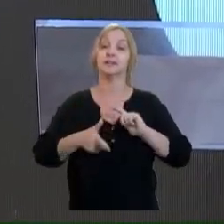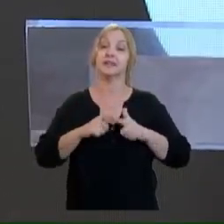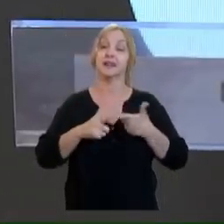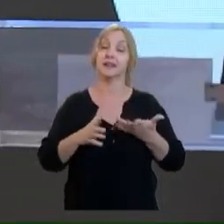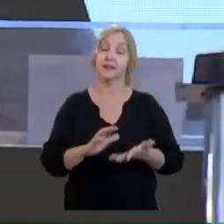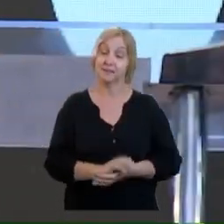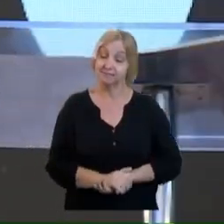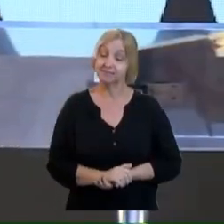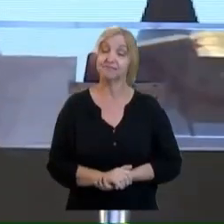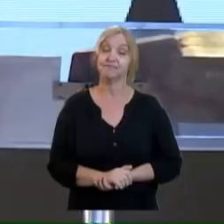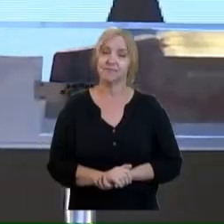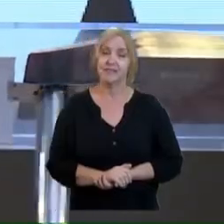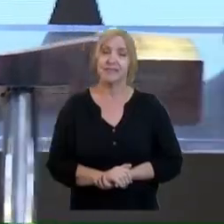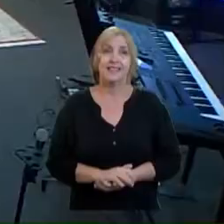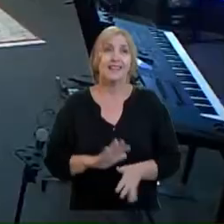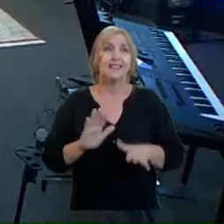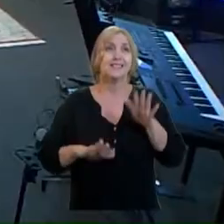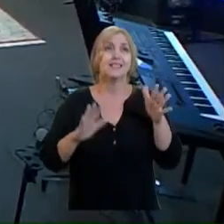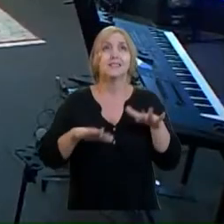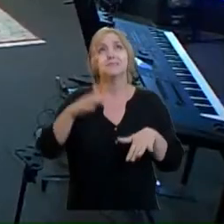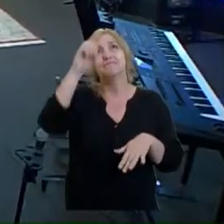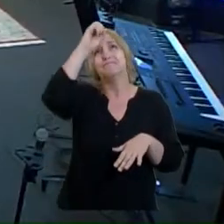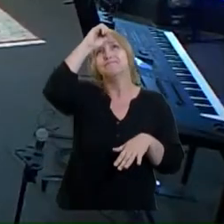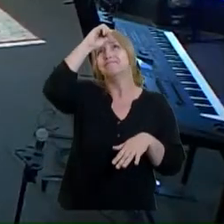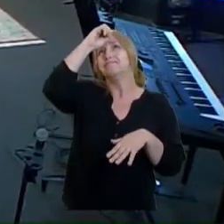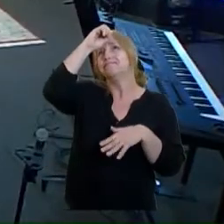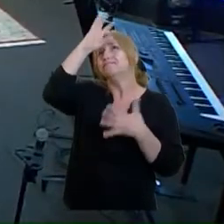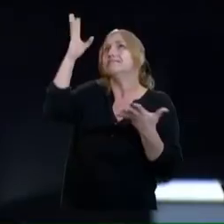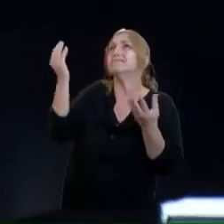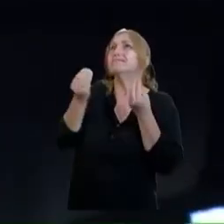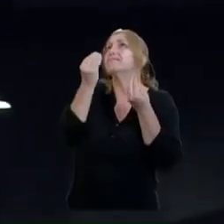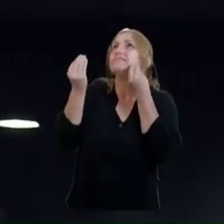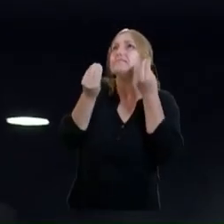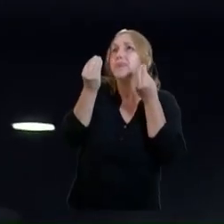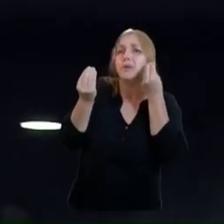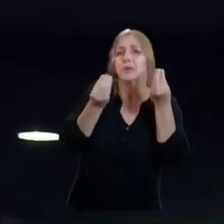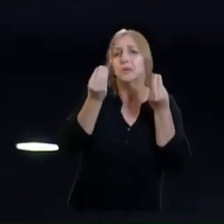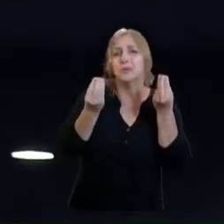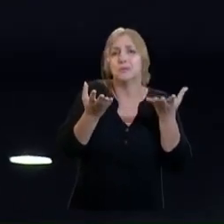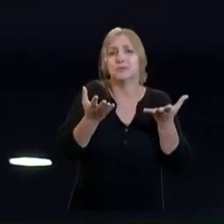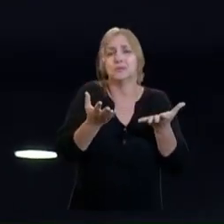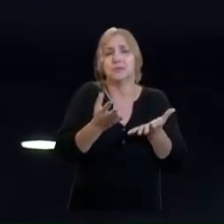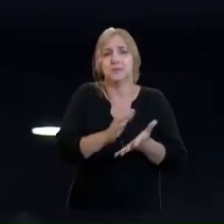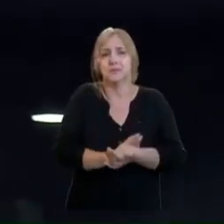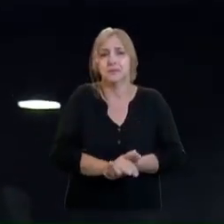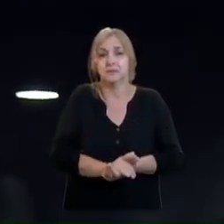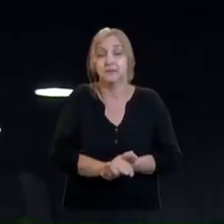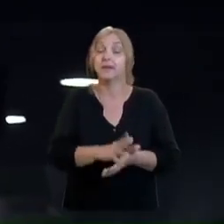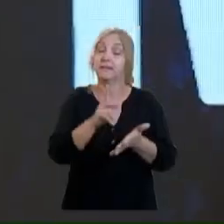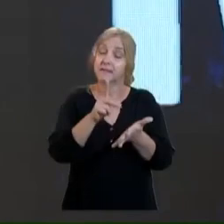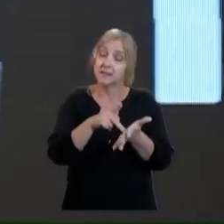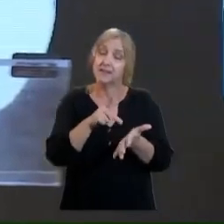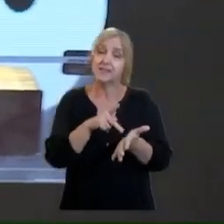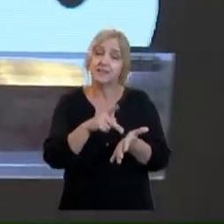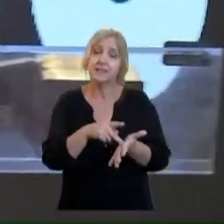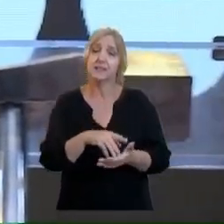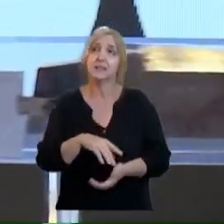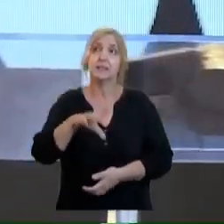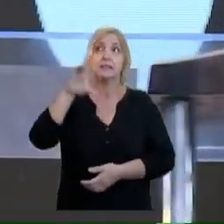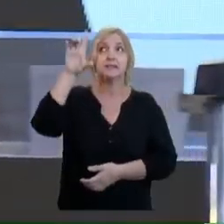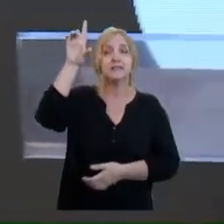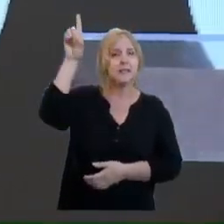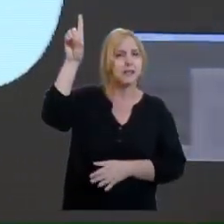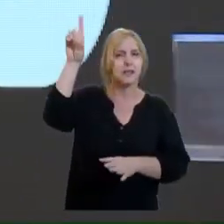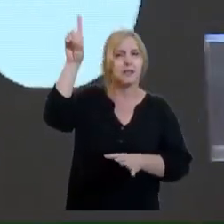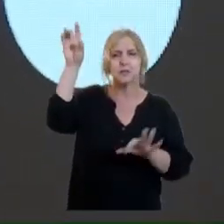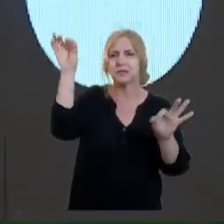Não sabemos, não entendemos. Mas aí você pode dizer, mas como? A verdade é essa: Deus